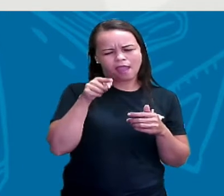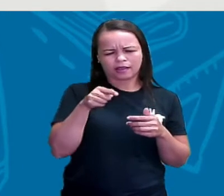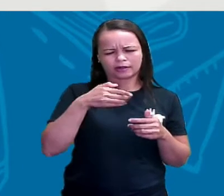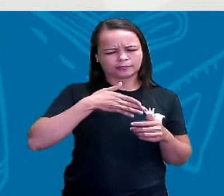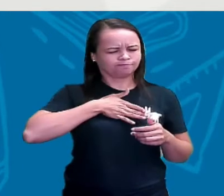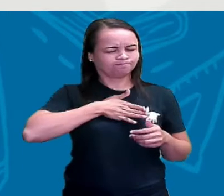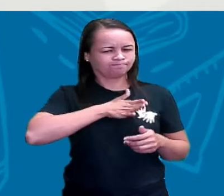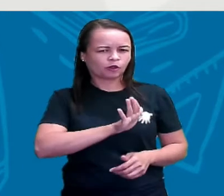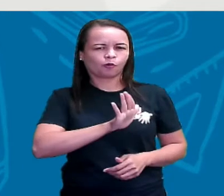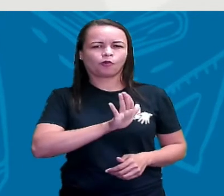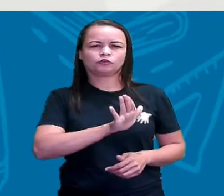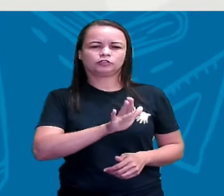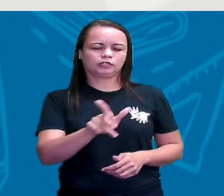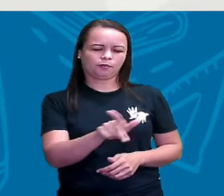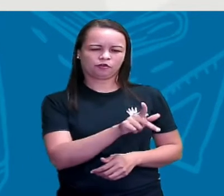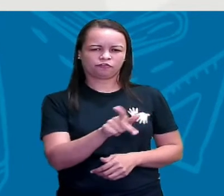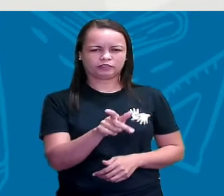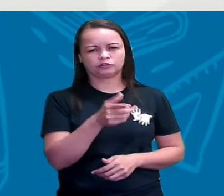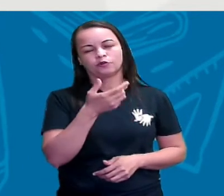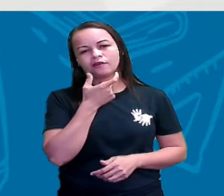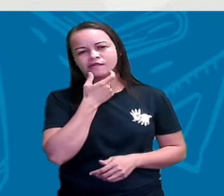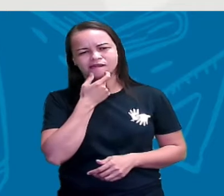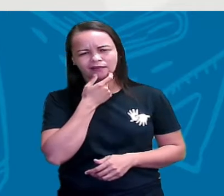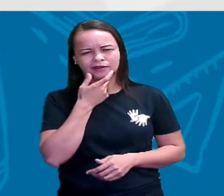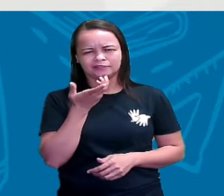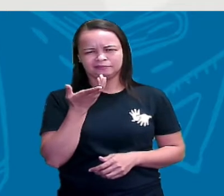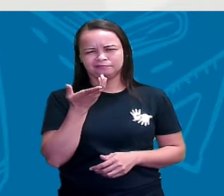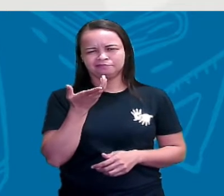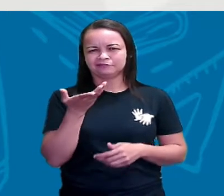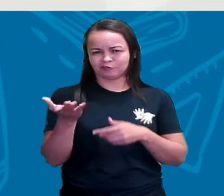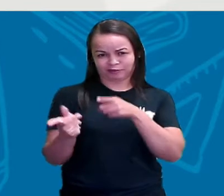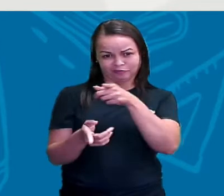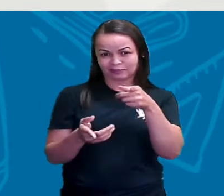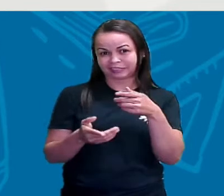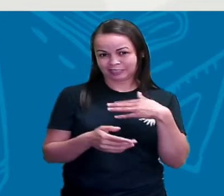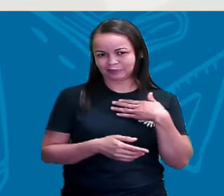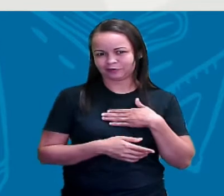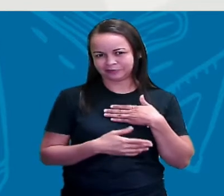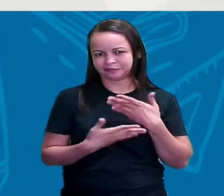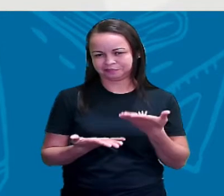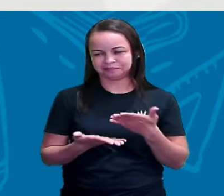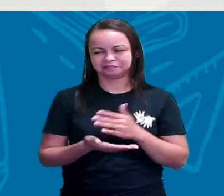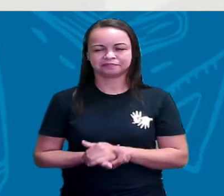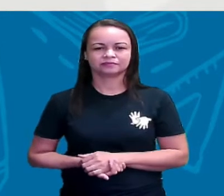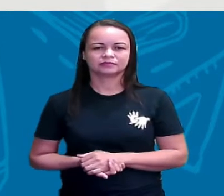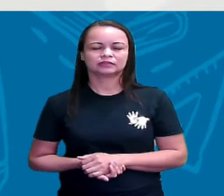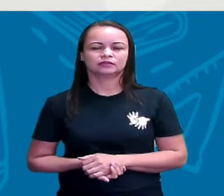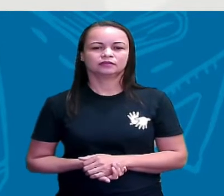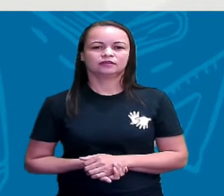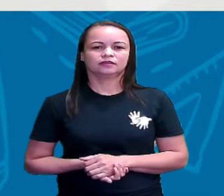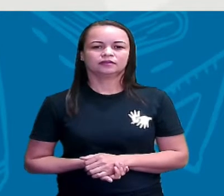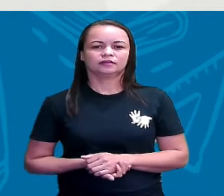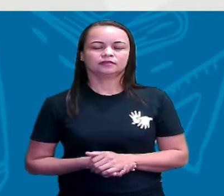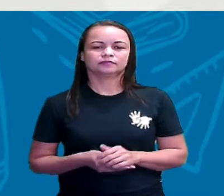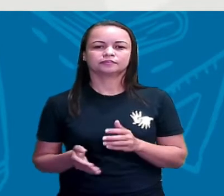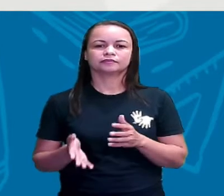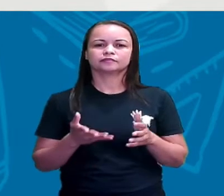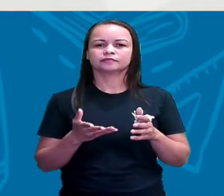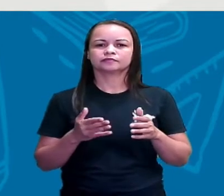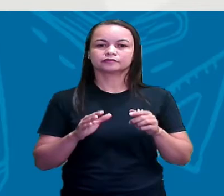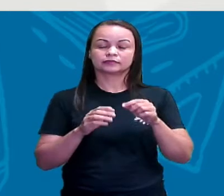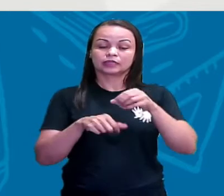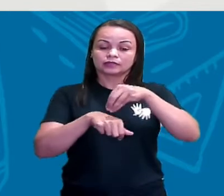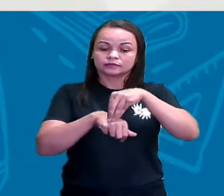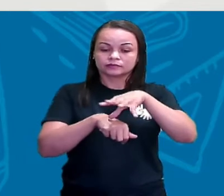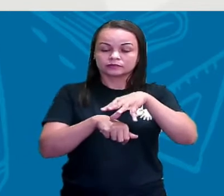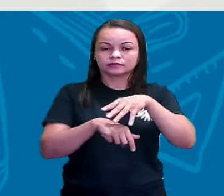da professora de inglês. Que não é o caso de vocês, eu tenho certeza. Então, gente, dica abaixo. Did not é